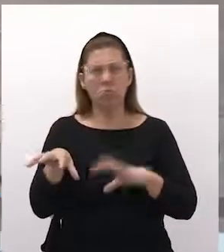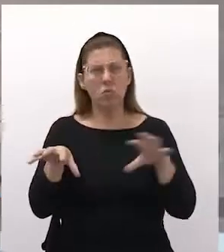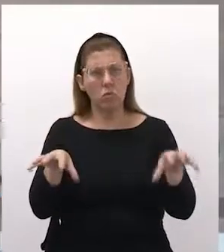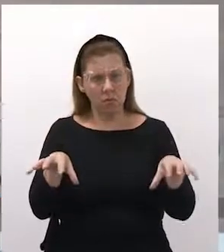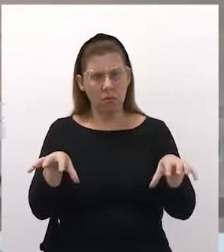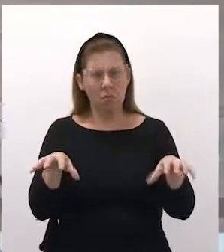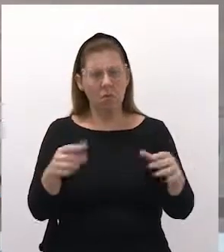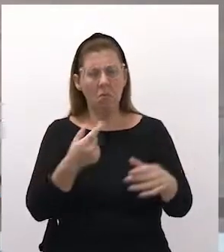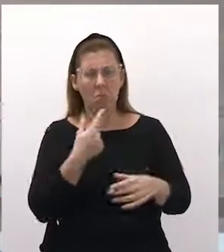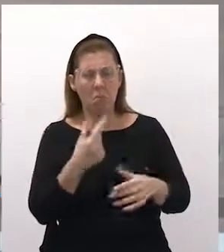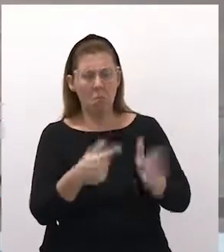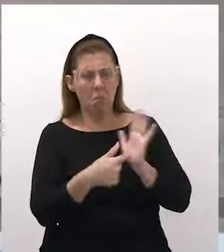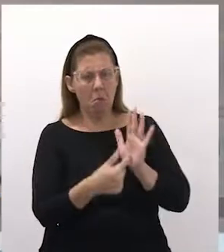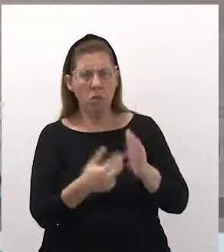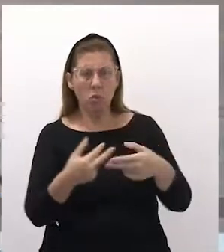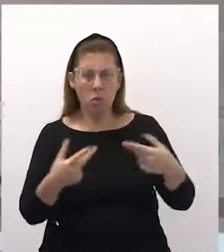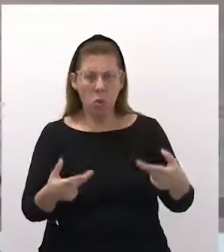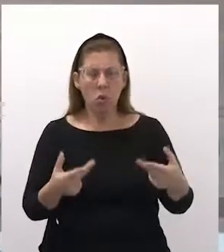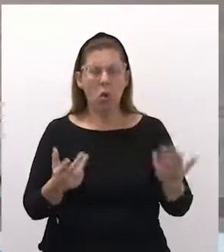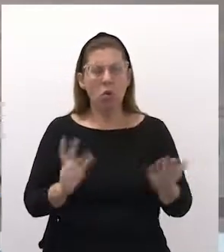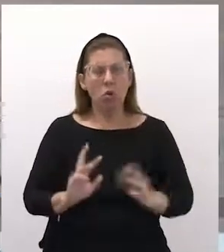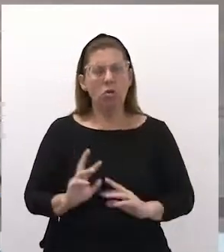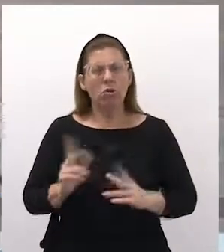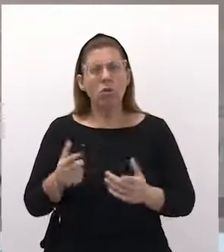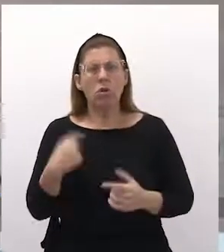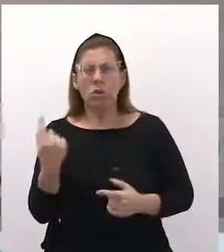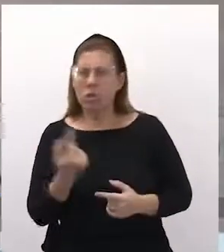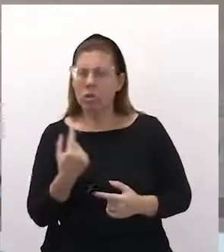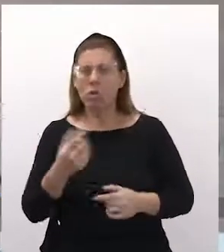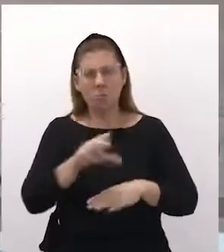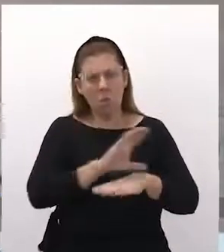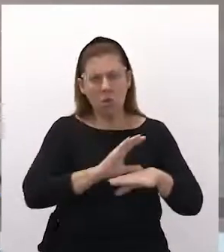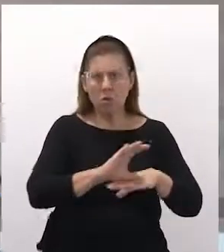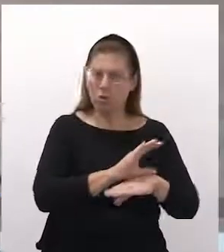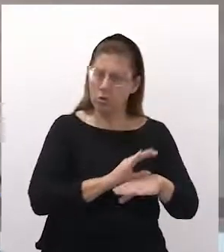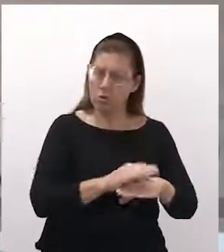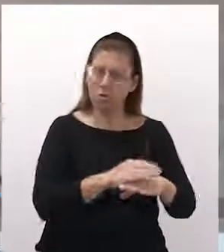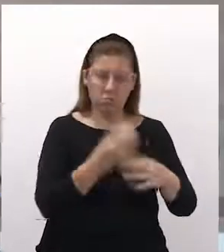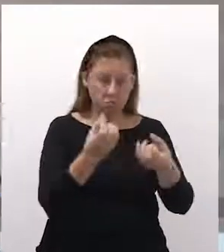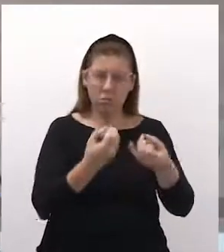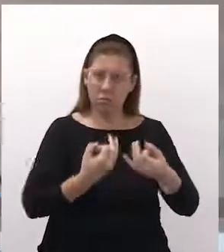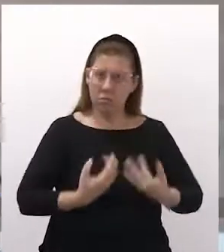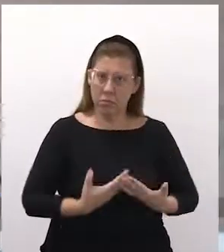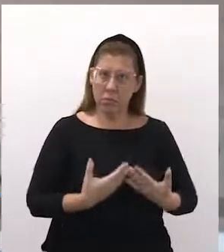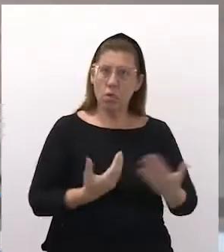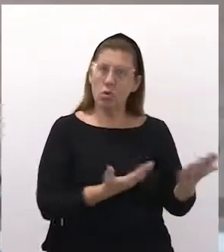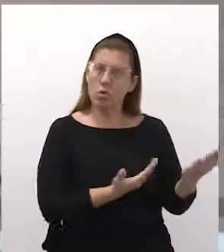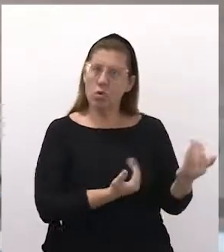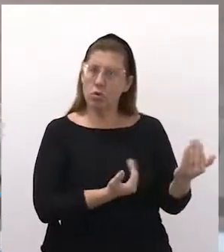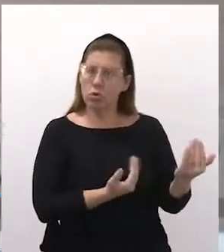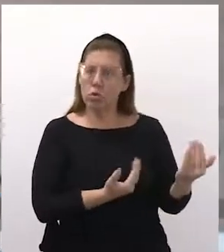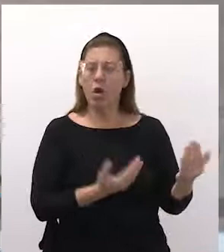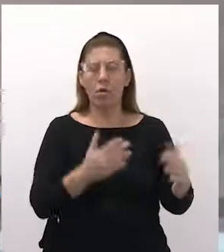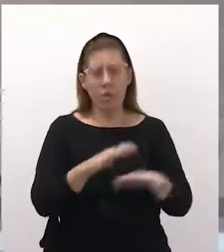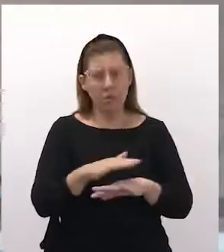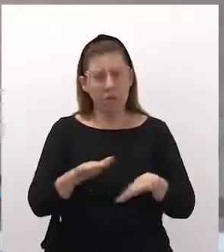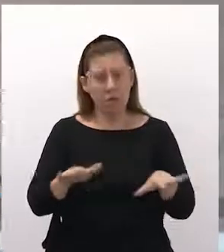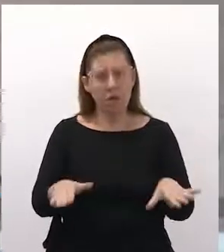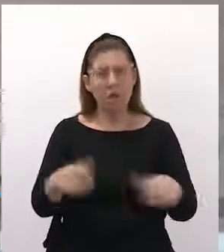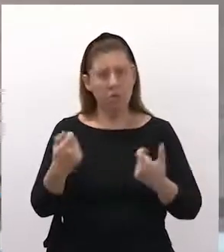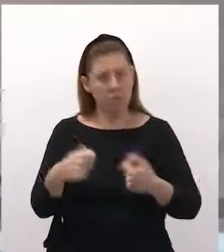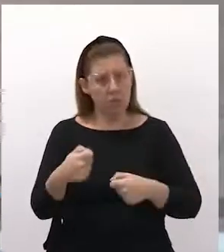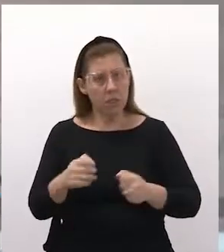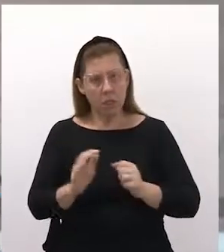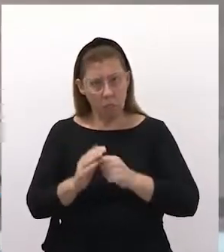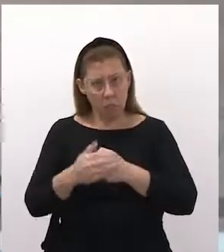dizendo coisas tão antagônicas, e a gente tem toda uma Constituição dizendo que a criança e o adolescente precisam